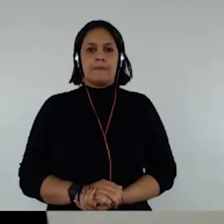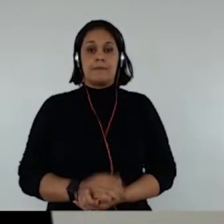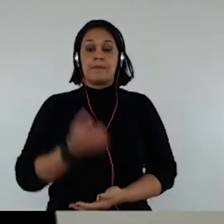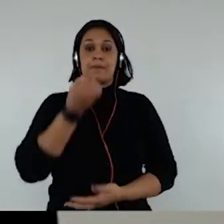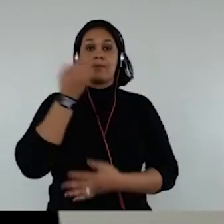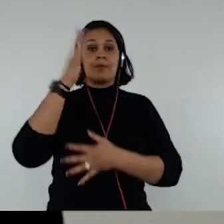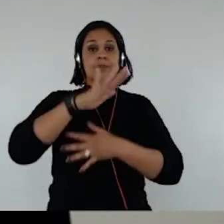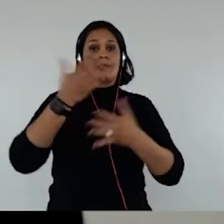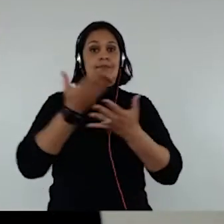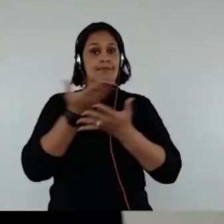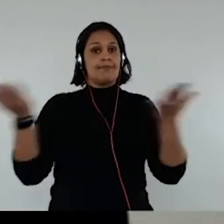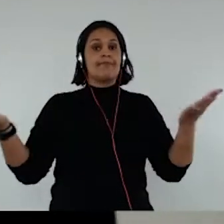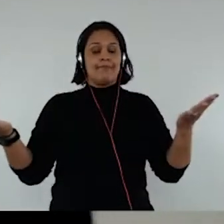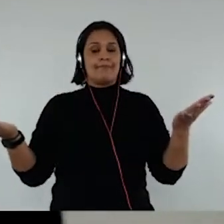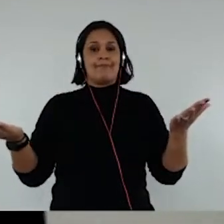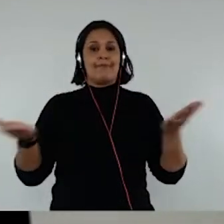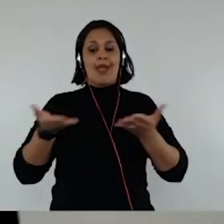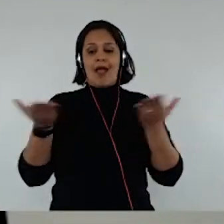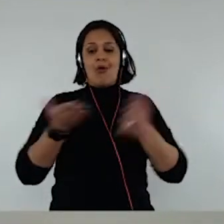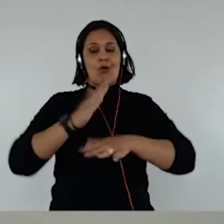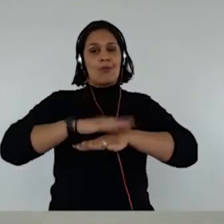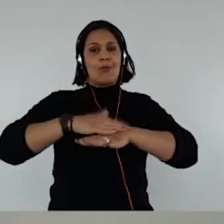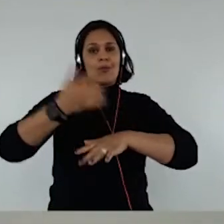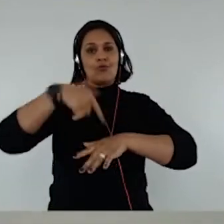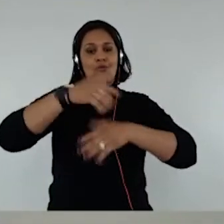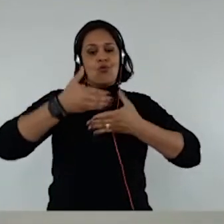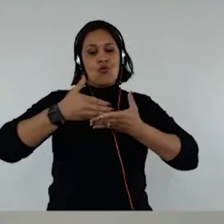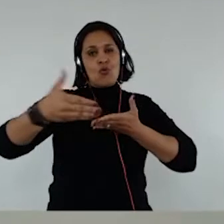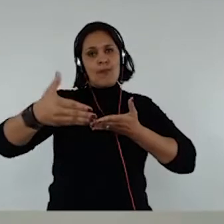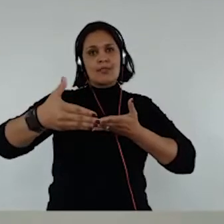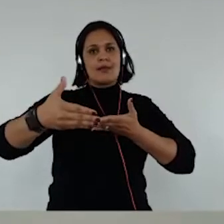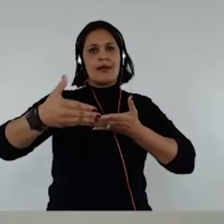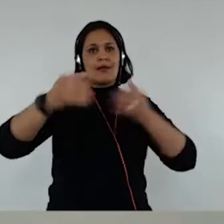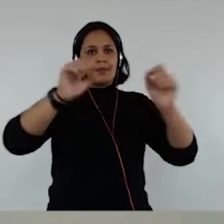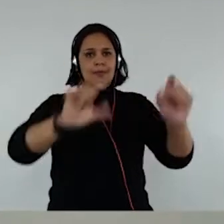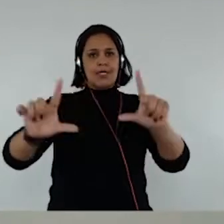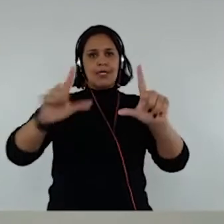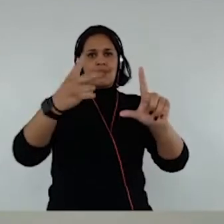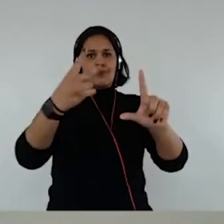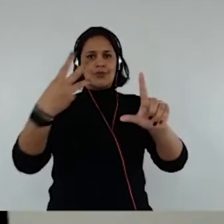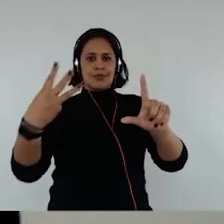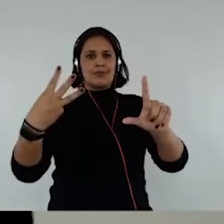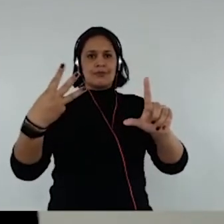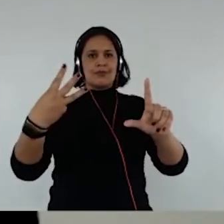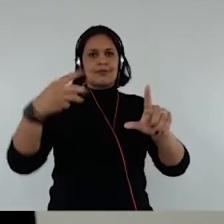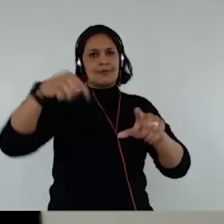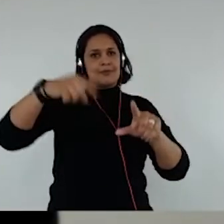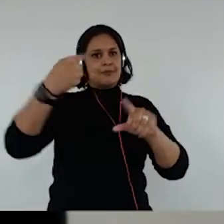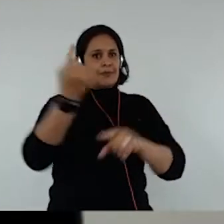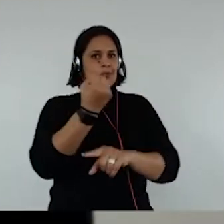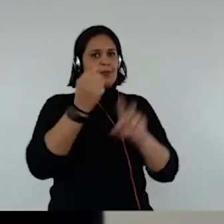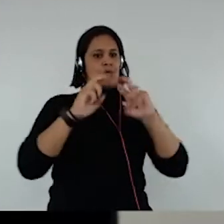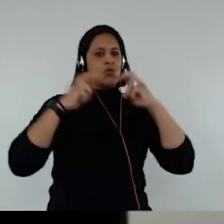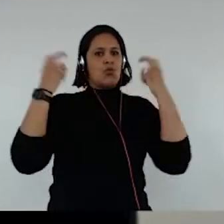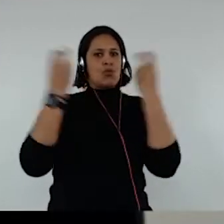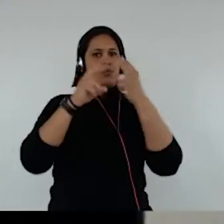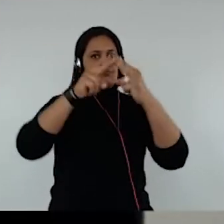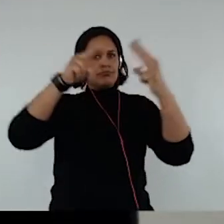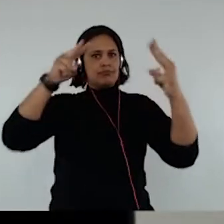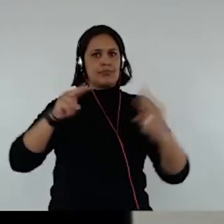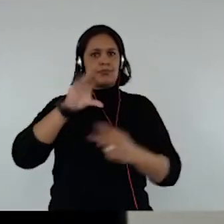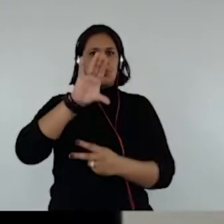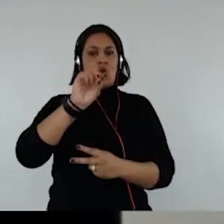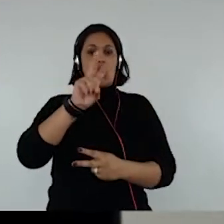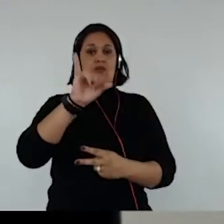Boa tarde a todos. Nesse momento, damos início ao painel 23 do primeiro Congresso Digital